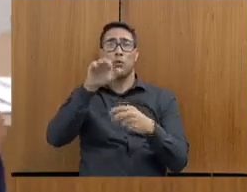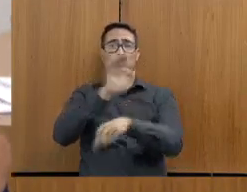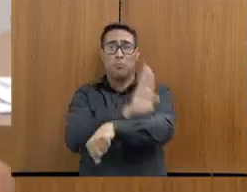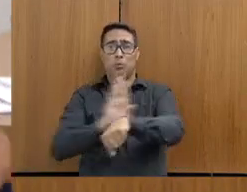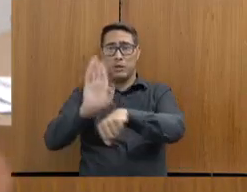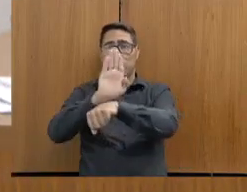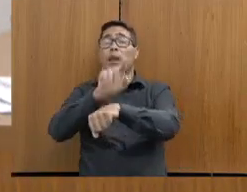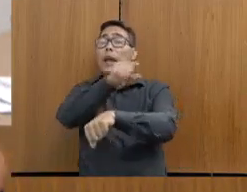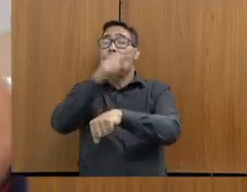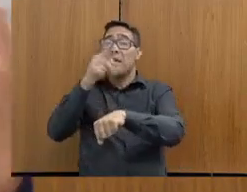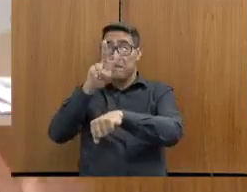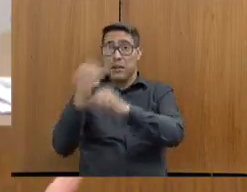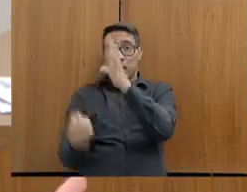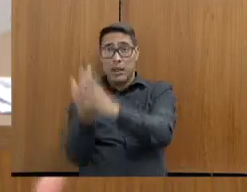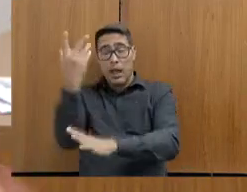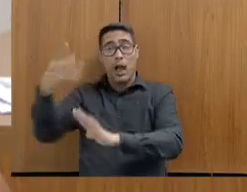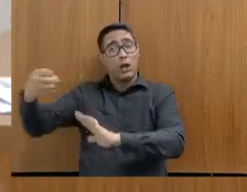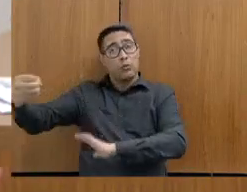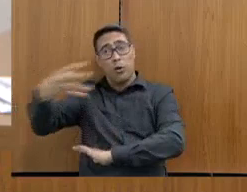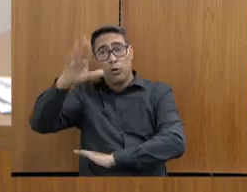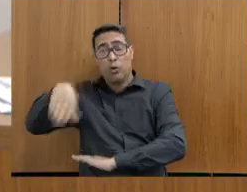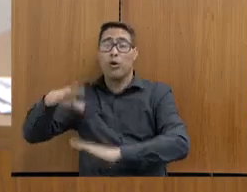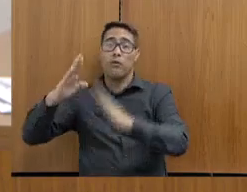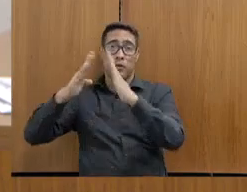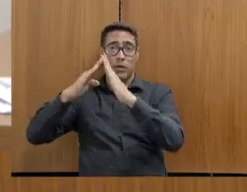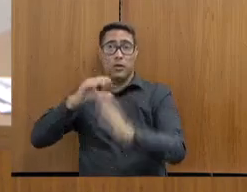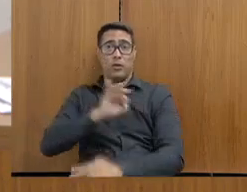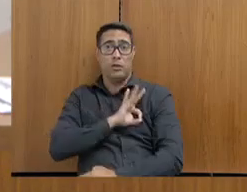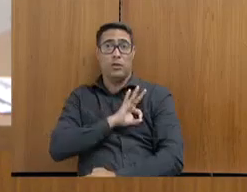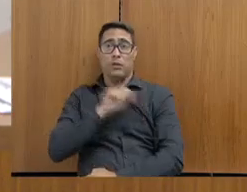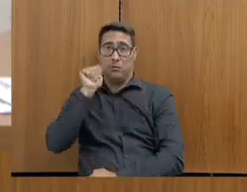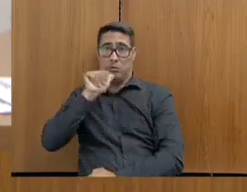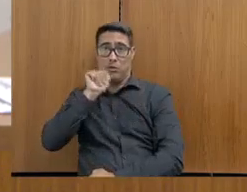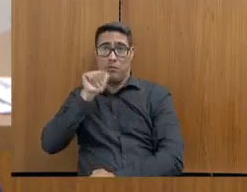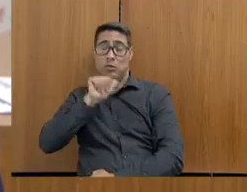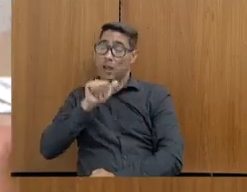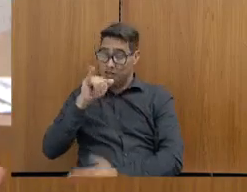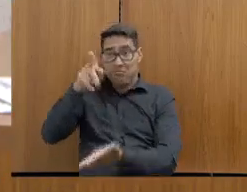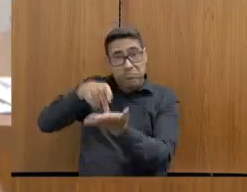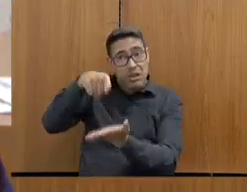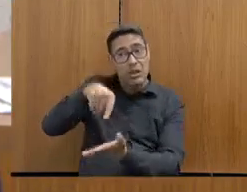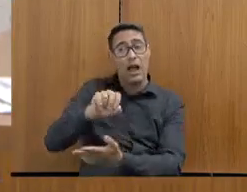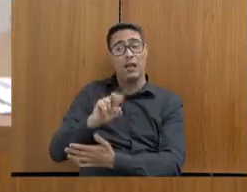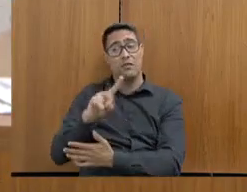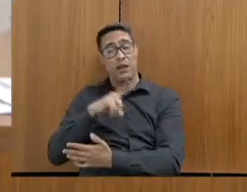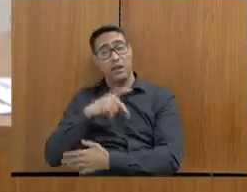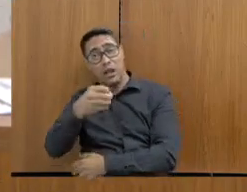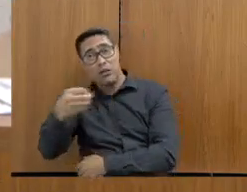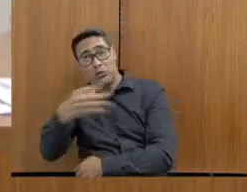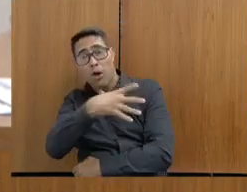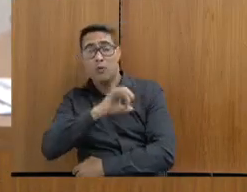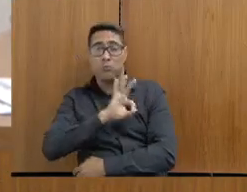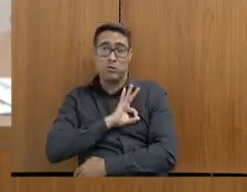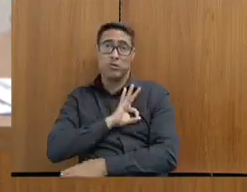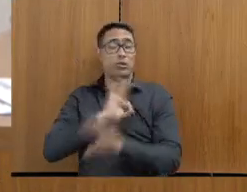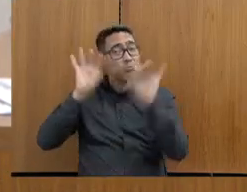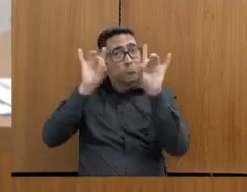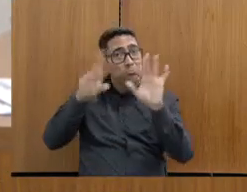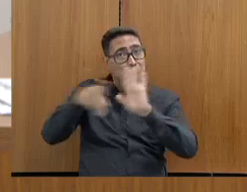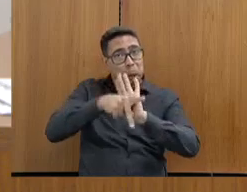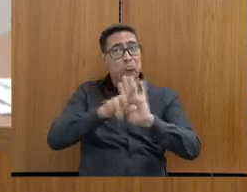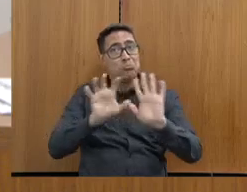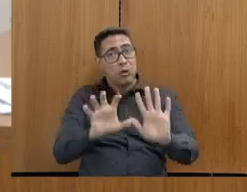queria saber se essa informação procede e se de fato a perspectiva de novas delegacias especializadas e também de serviço